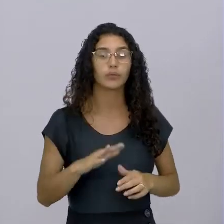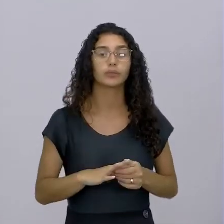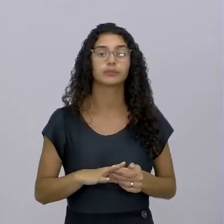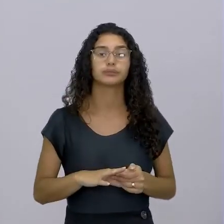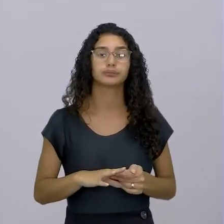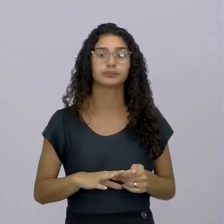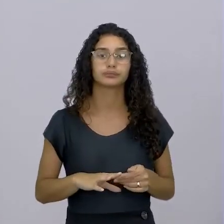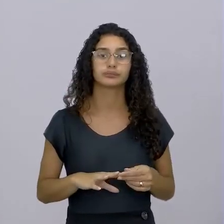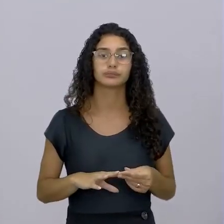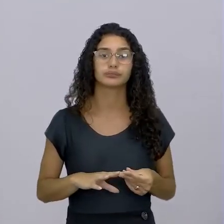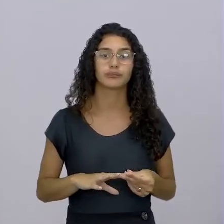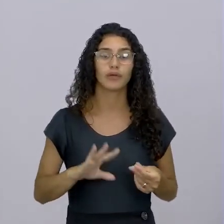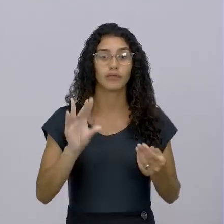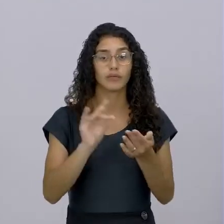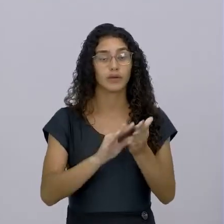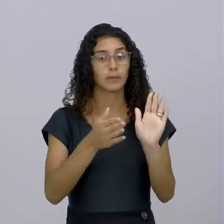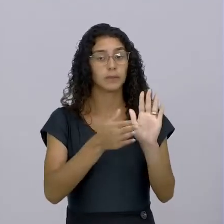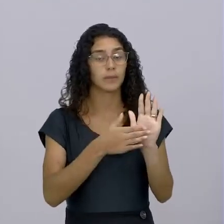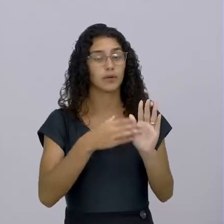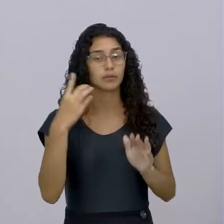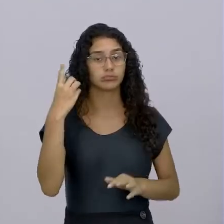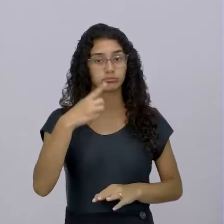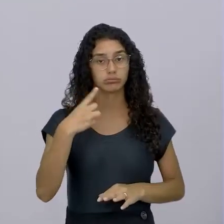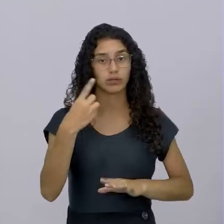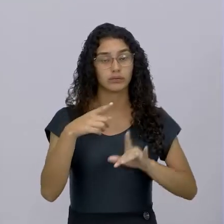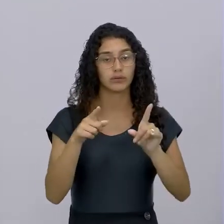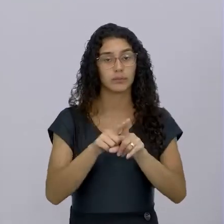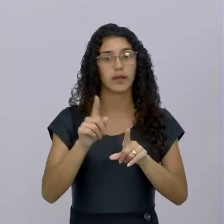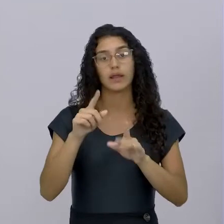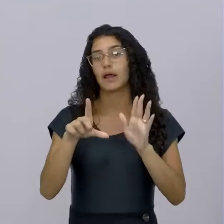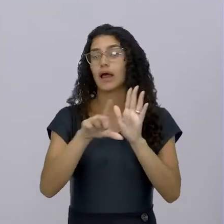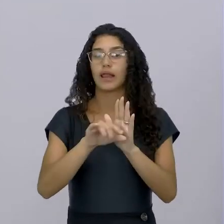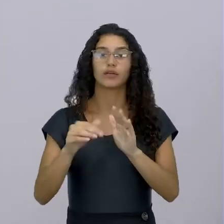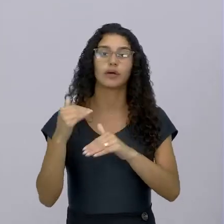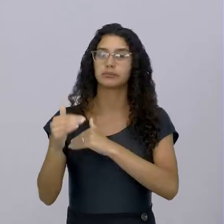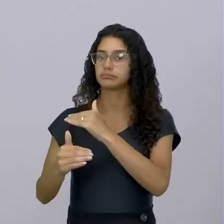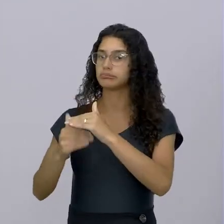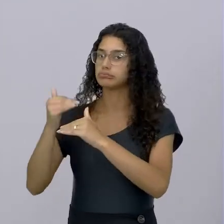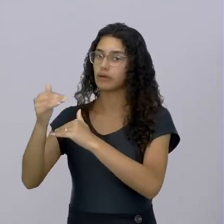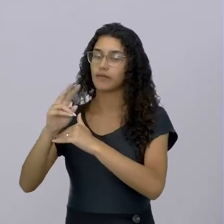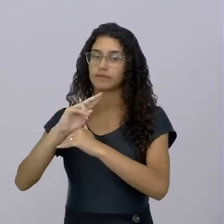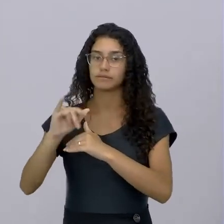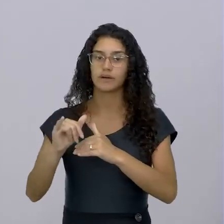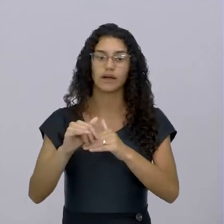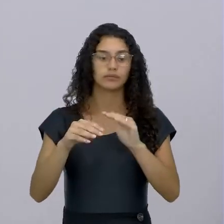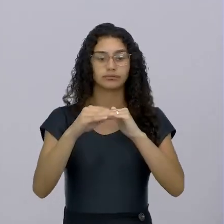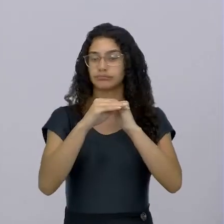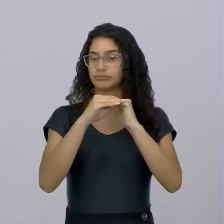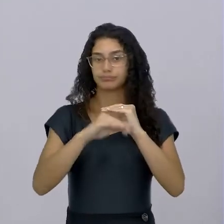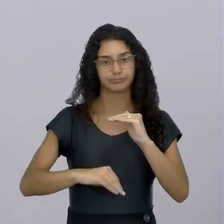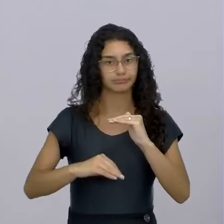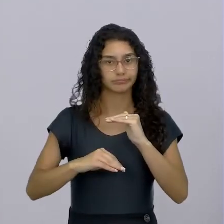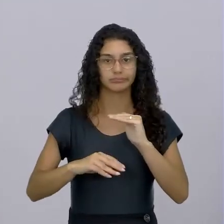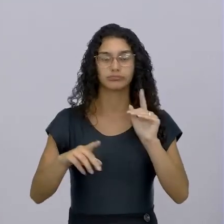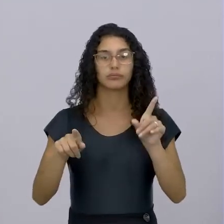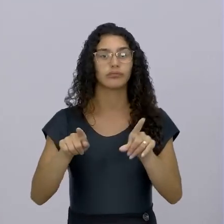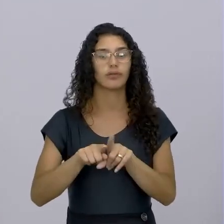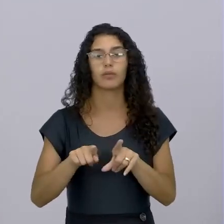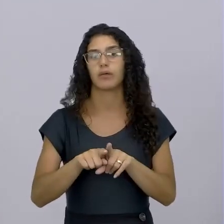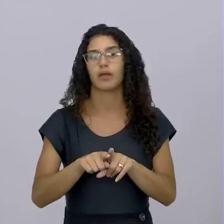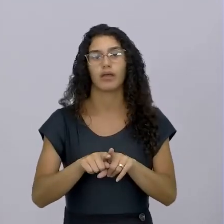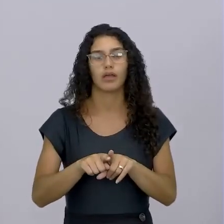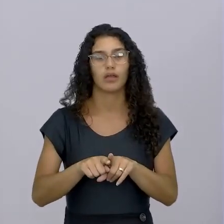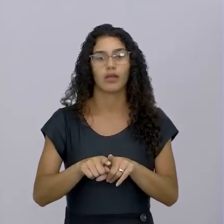então justamente ela é proposta por um deputado, aliás, então essa lei não vai passar, essa lei vai estar em desacordo e ela não